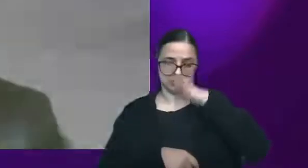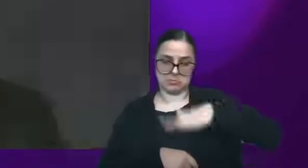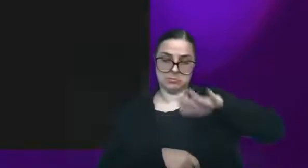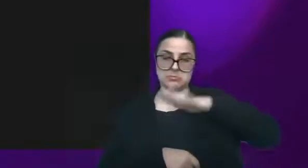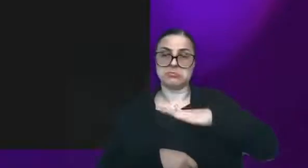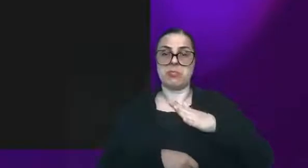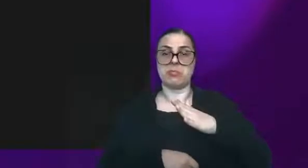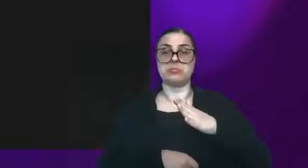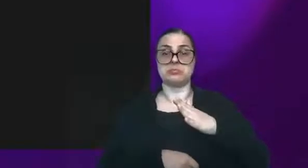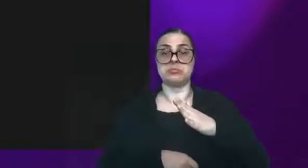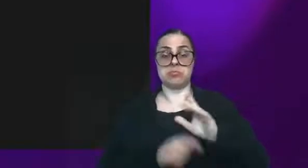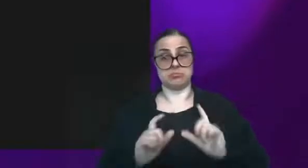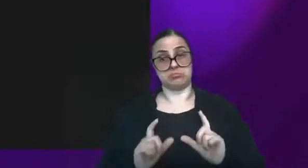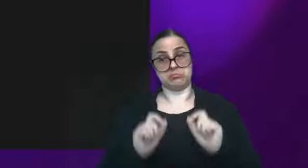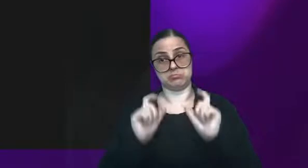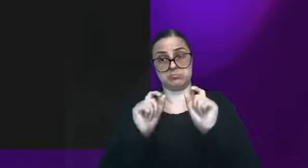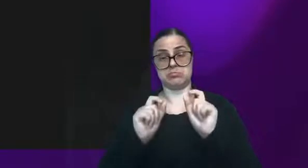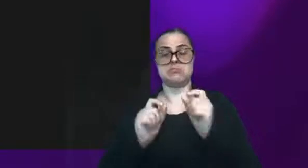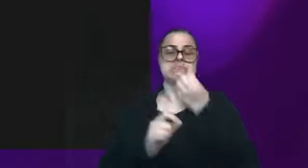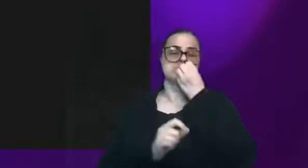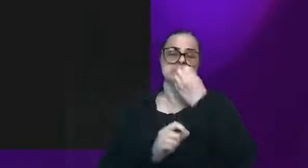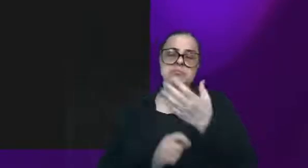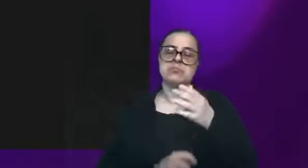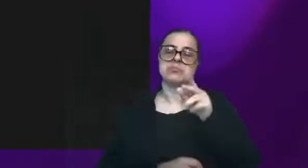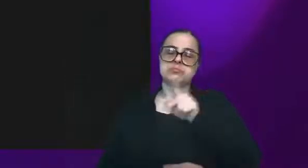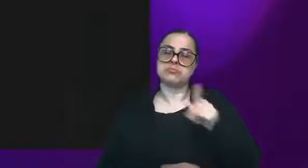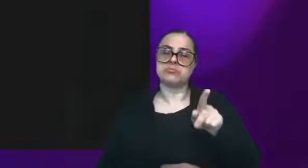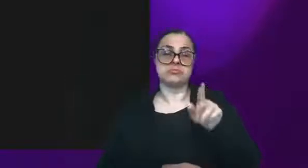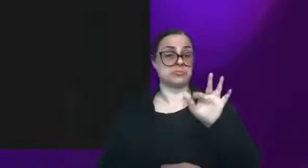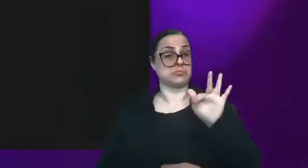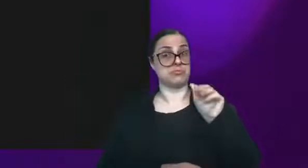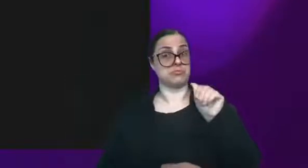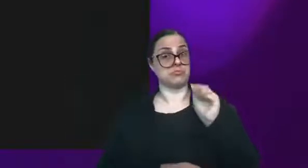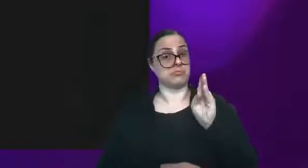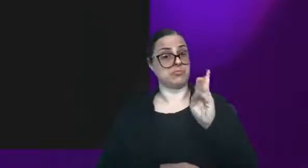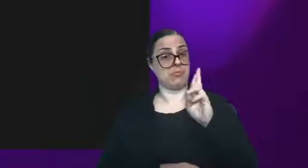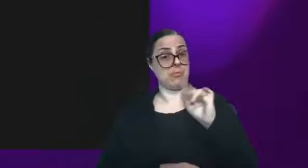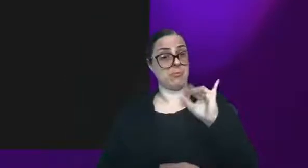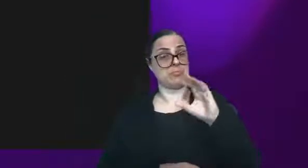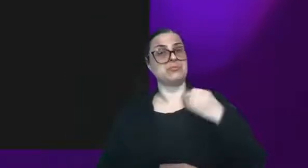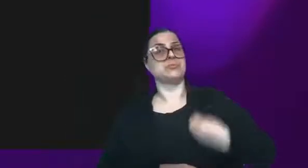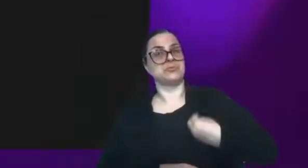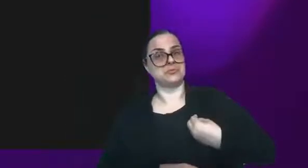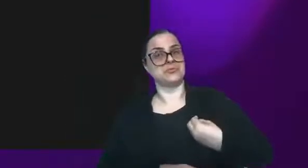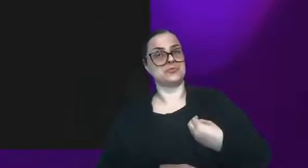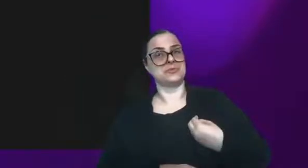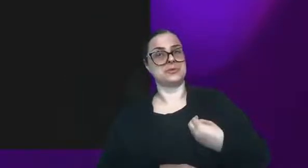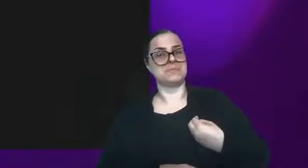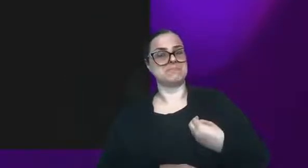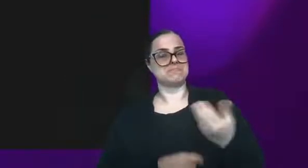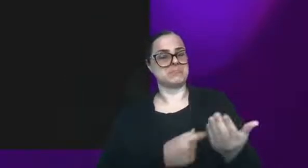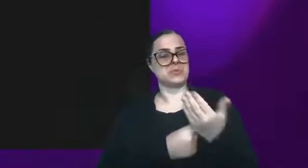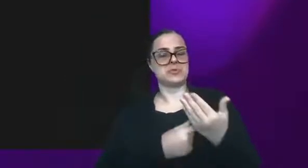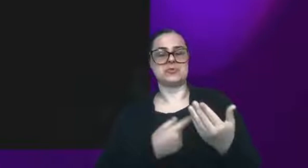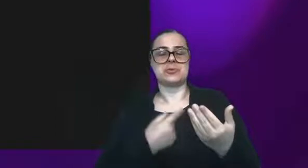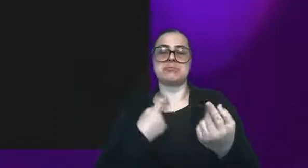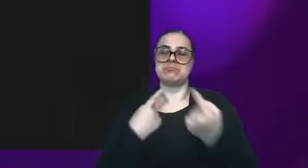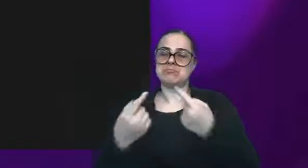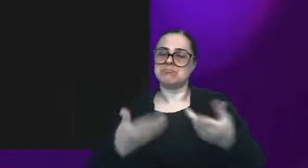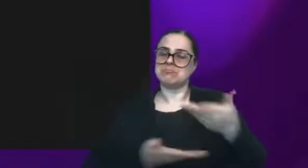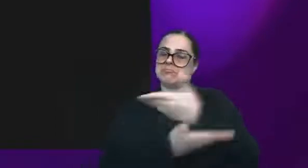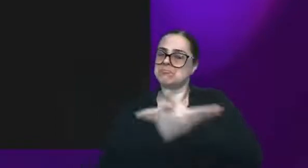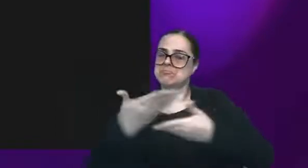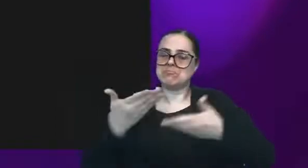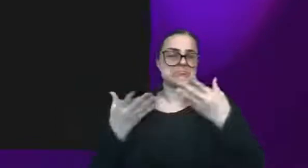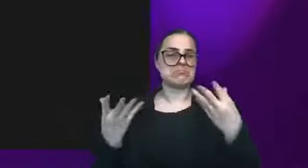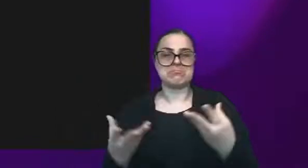conosco aqui para enriquecer essa discussão. Eu vou passando para vocês e a gente fica nesse tete a tete aí, a